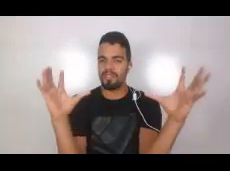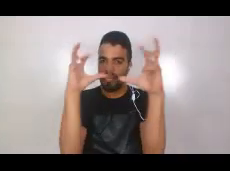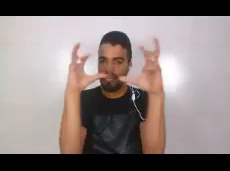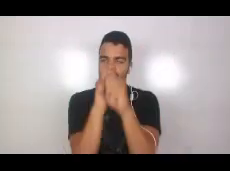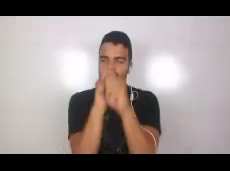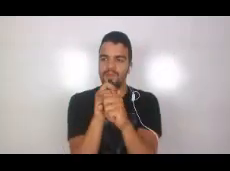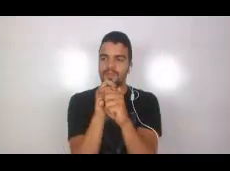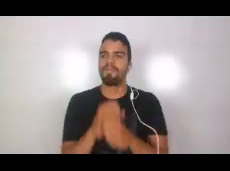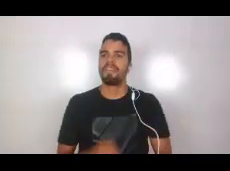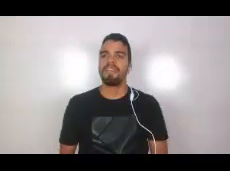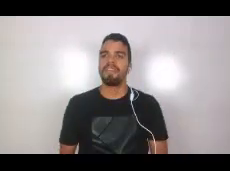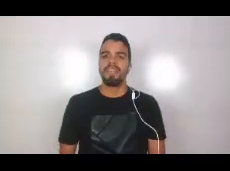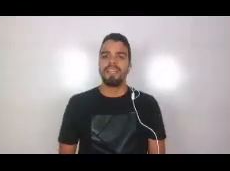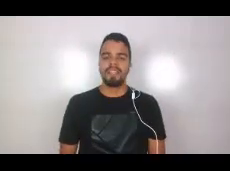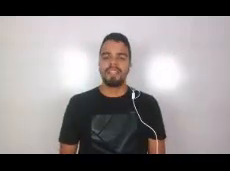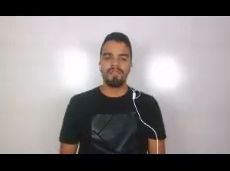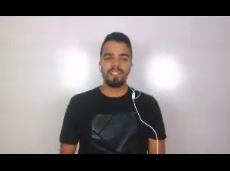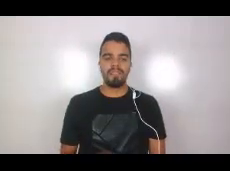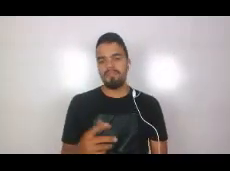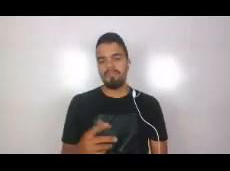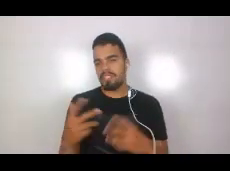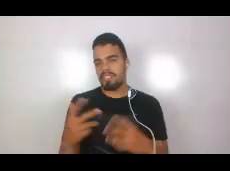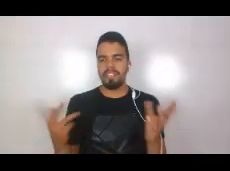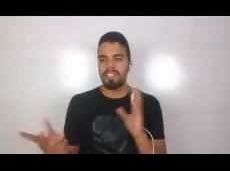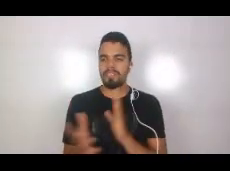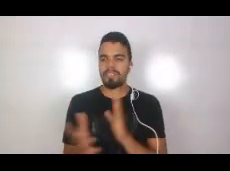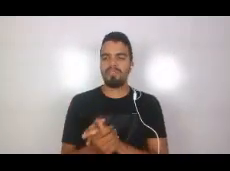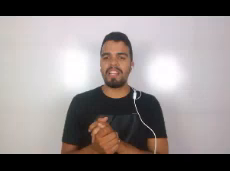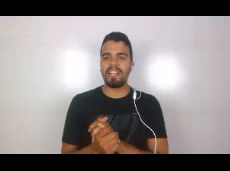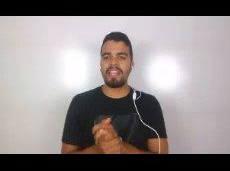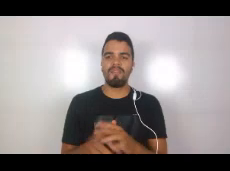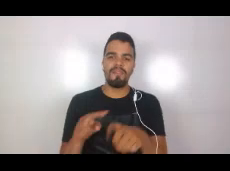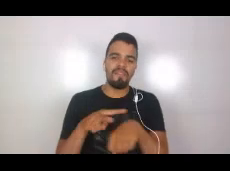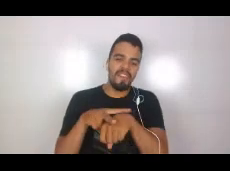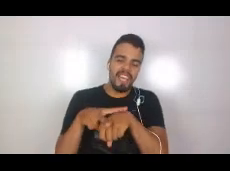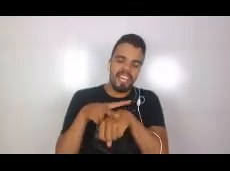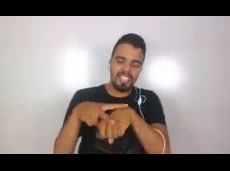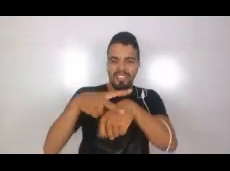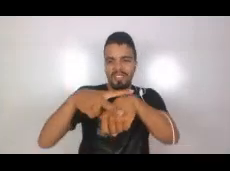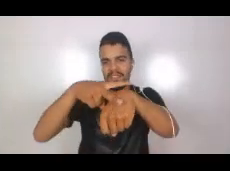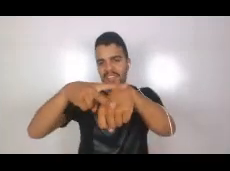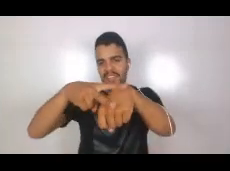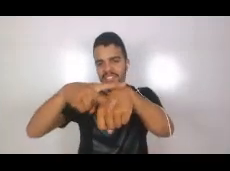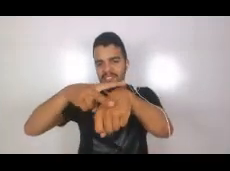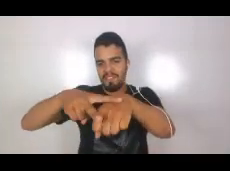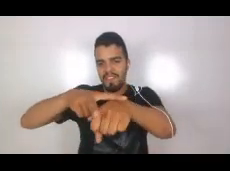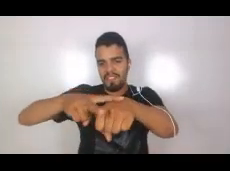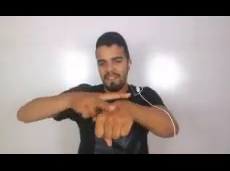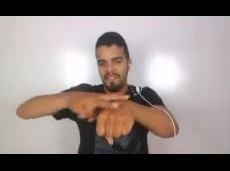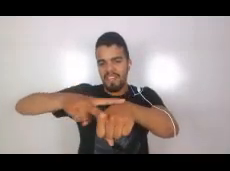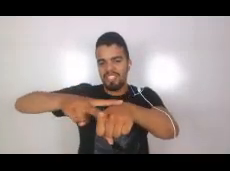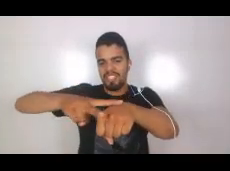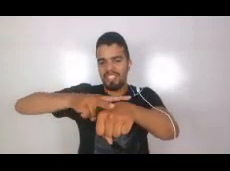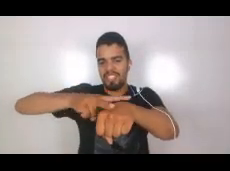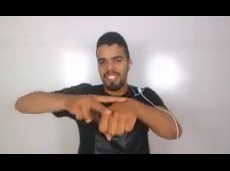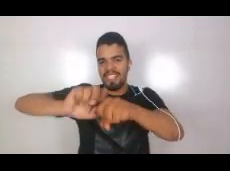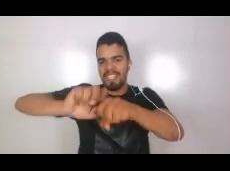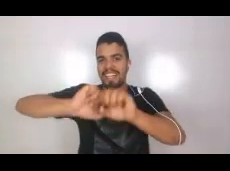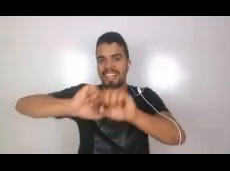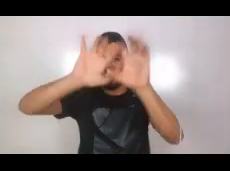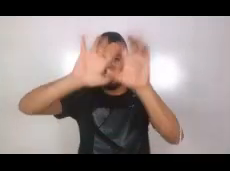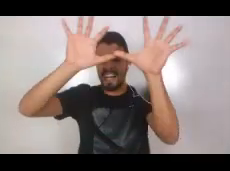Também pode, escuro. Então, são as que a gente chama de tonalidade. Então, verde, ó, verde, sinal de verde, ó,